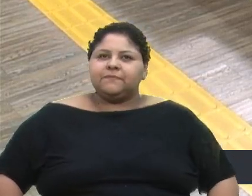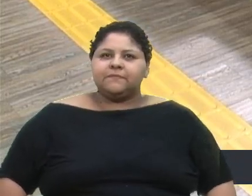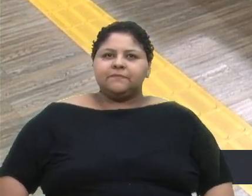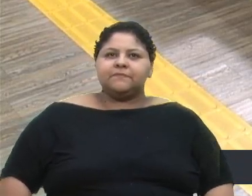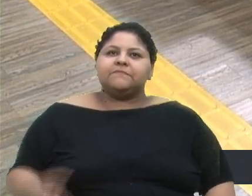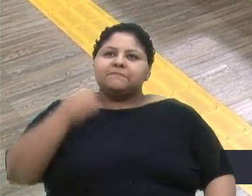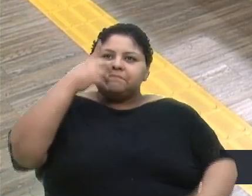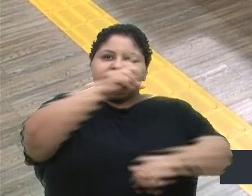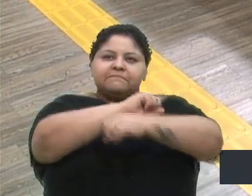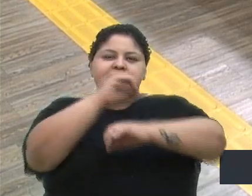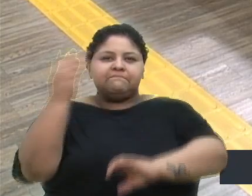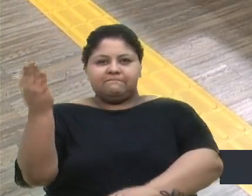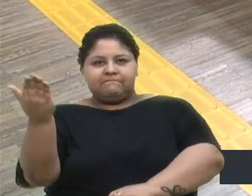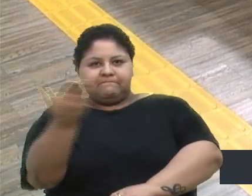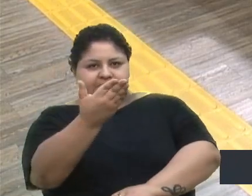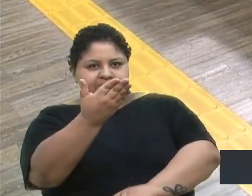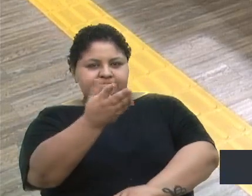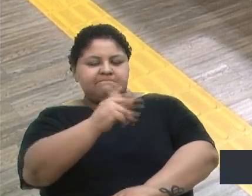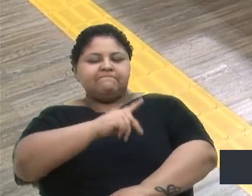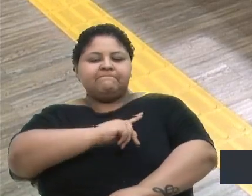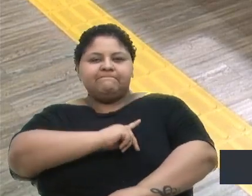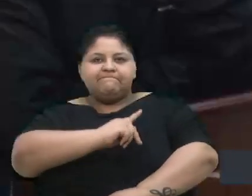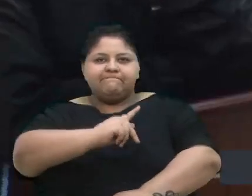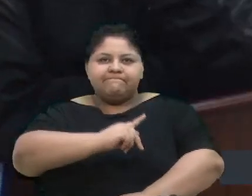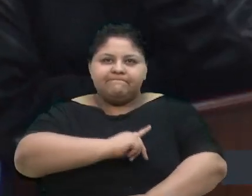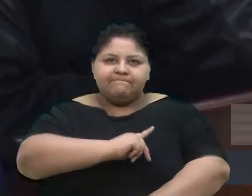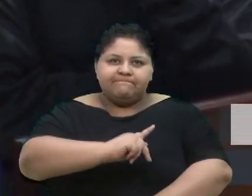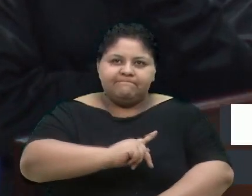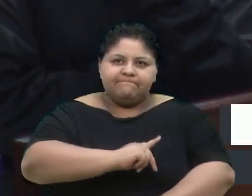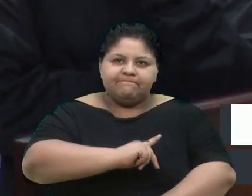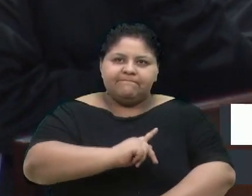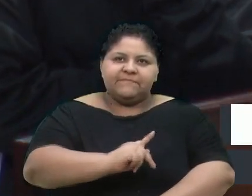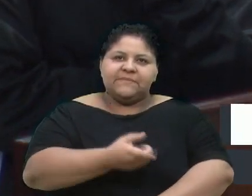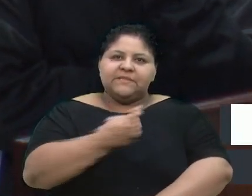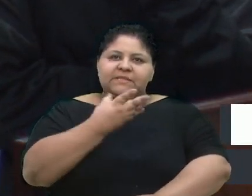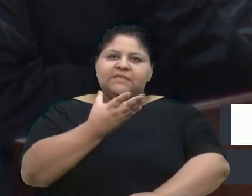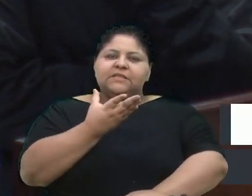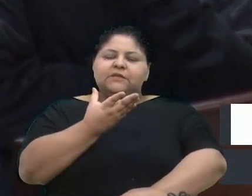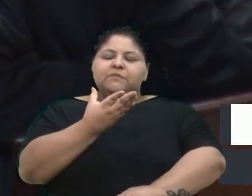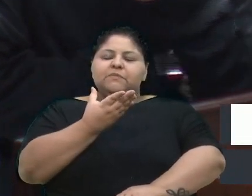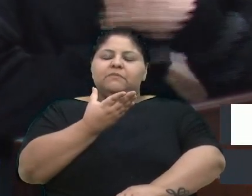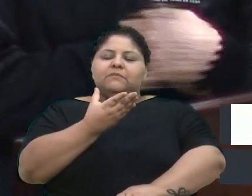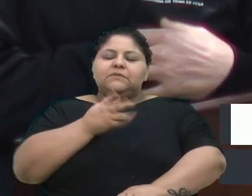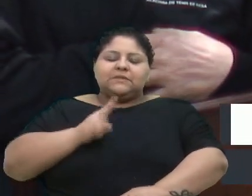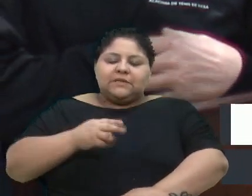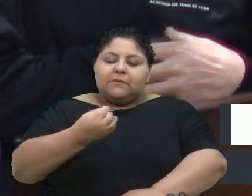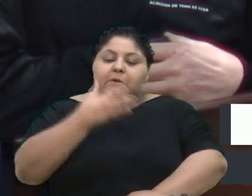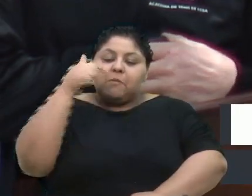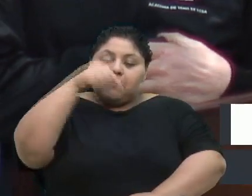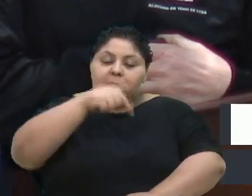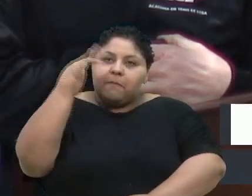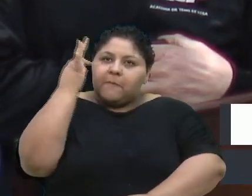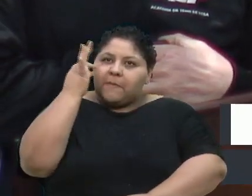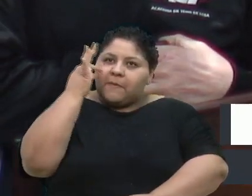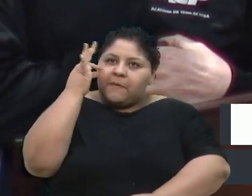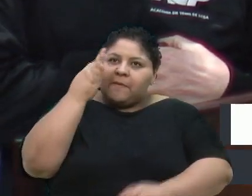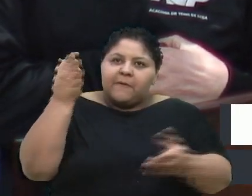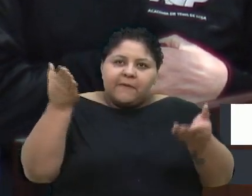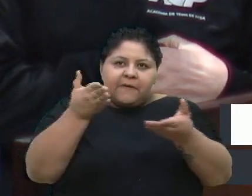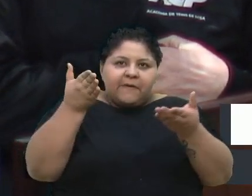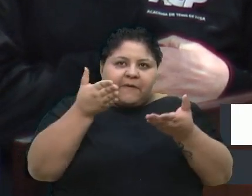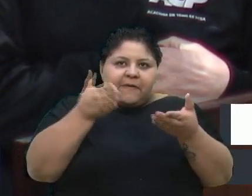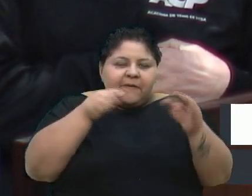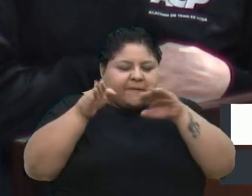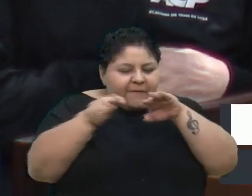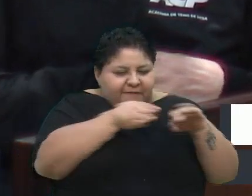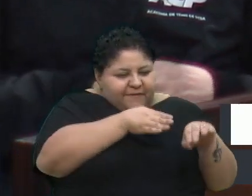Bom dia, senhor presidente. É sempre bom estar nessa casa aqui. Vou tirar uns 5 minutinhos hoje